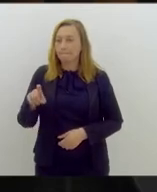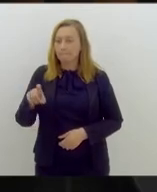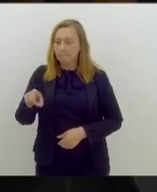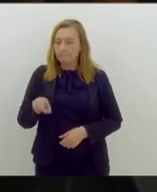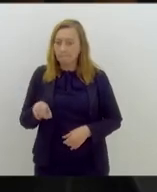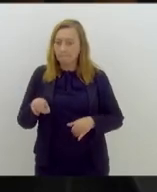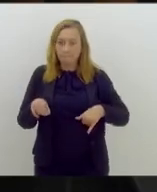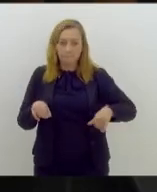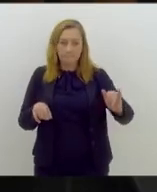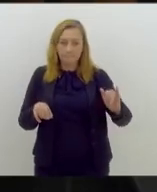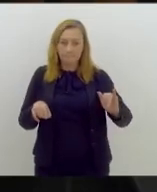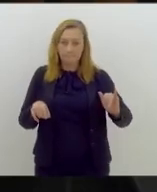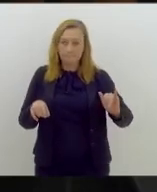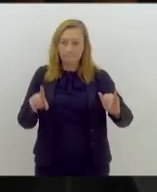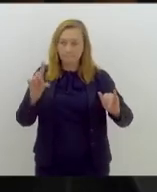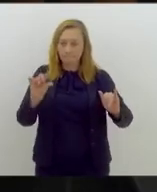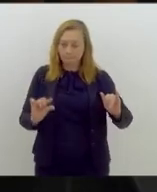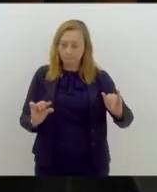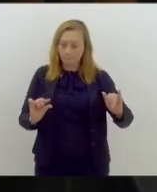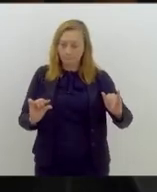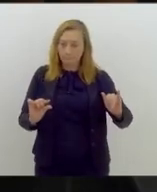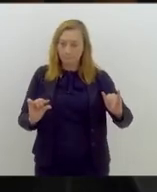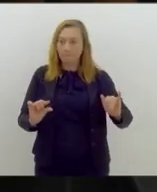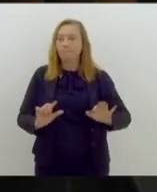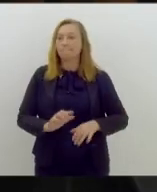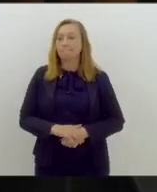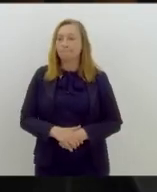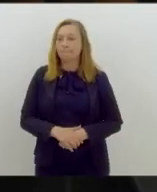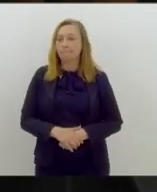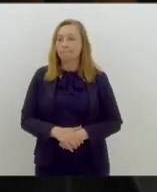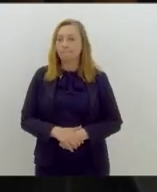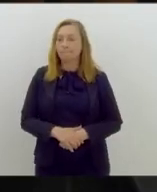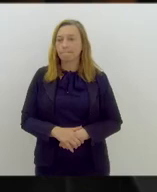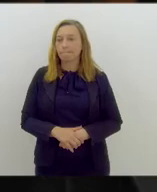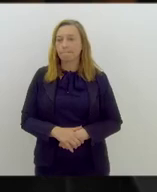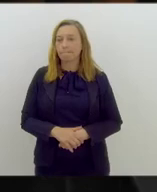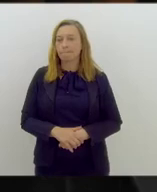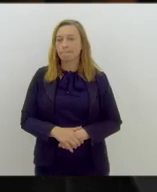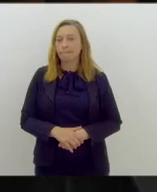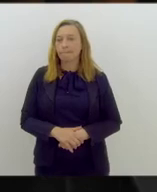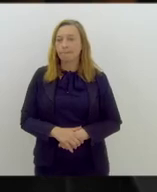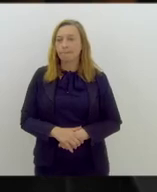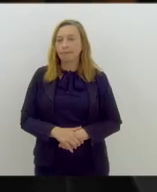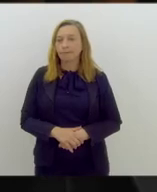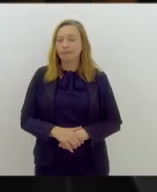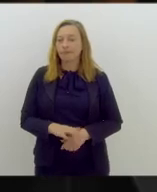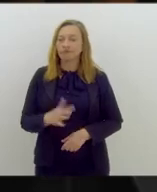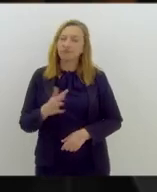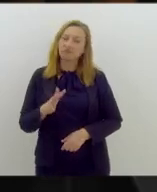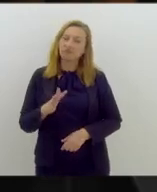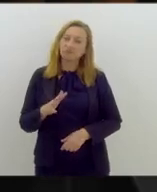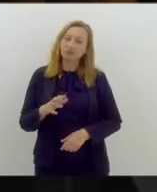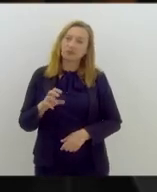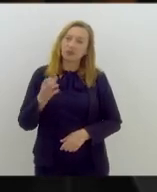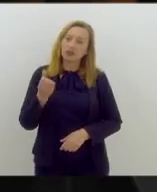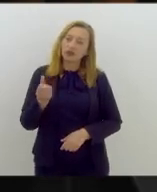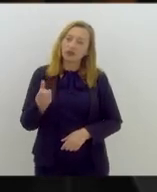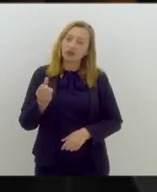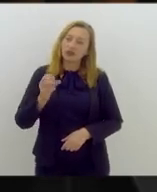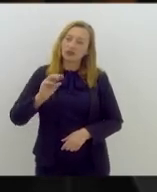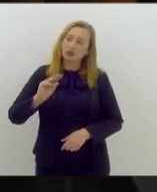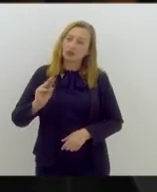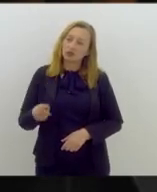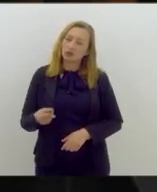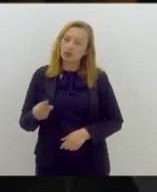menor do que a esperada aproximadamente 6 milhões